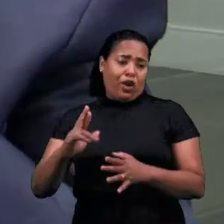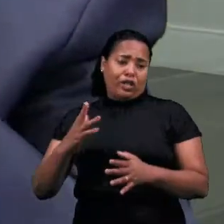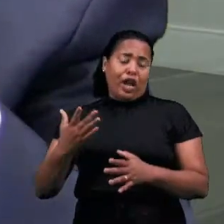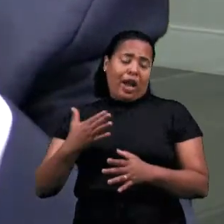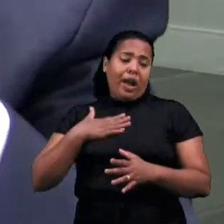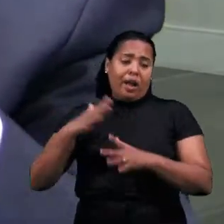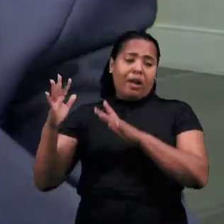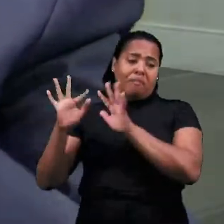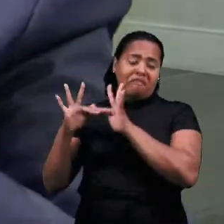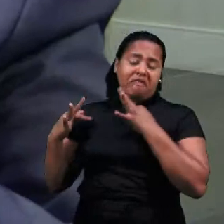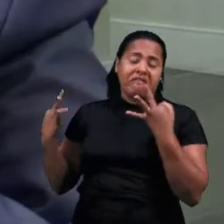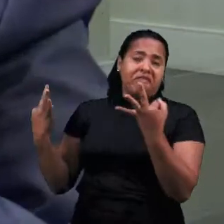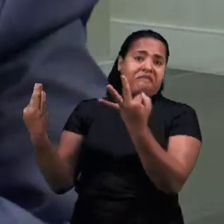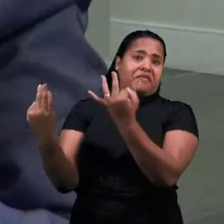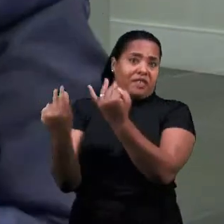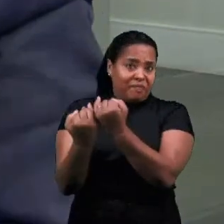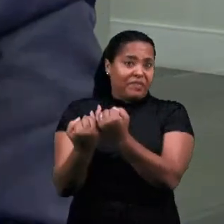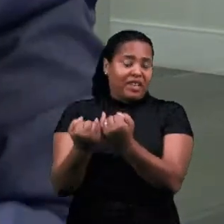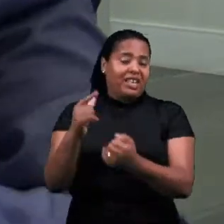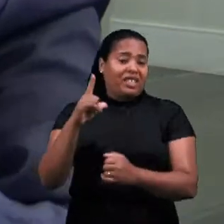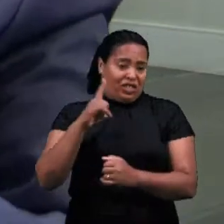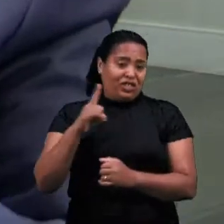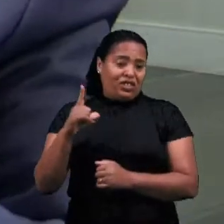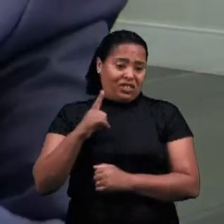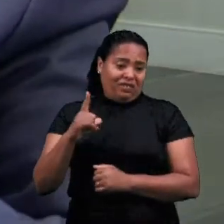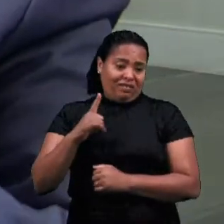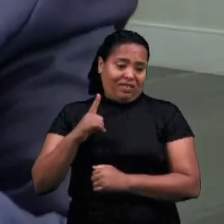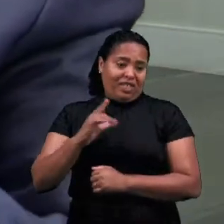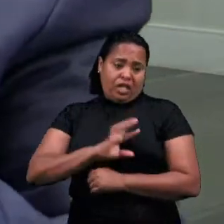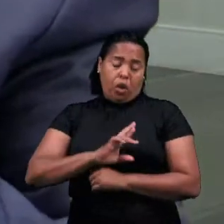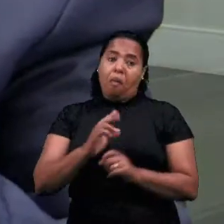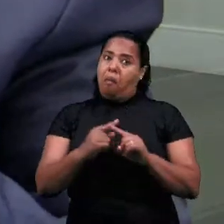tinha esse lado, mas